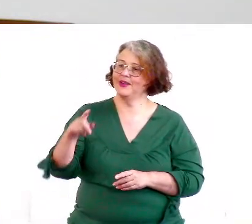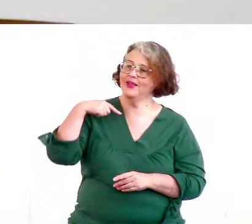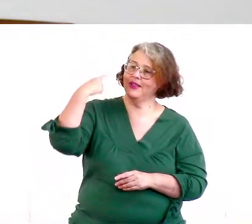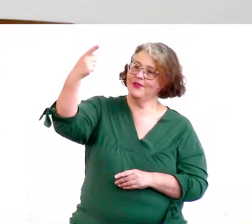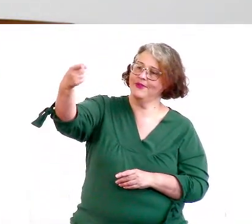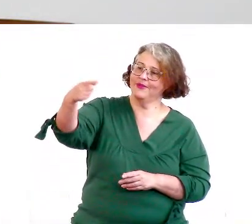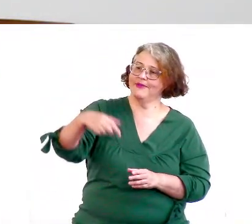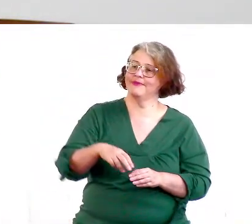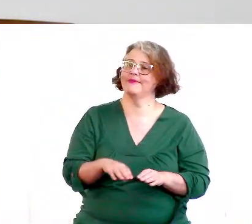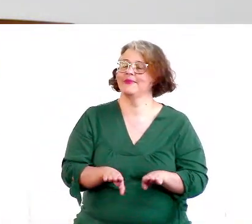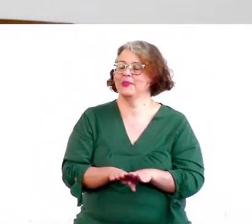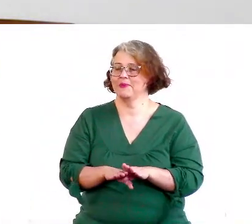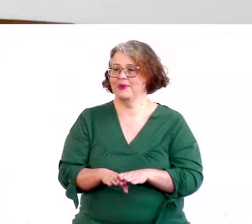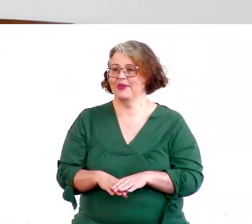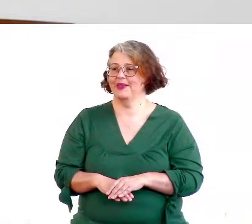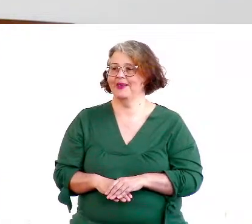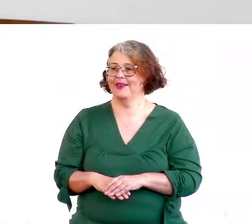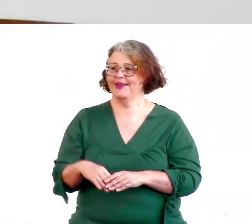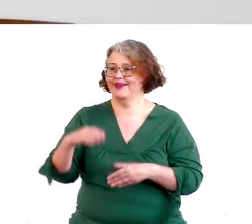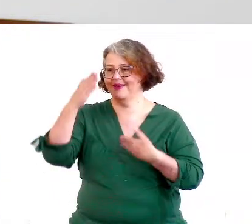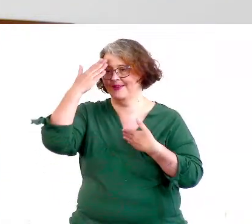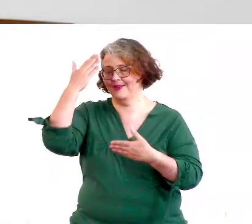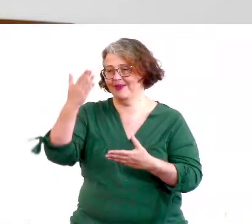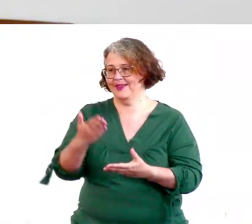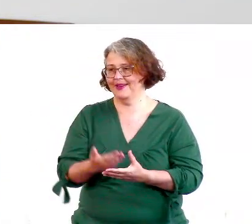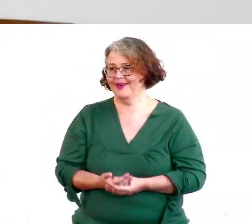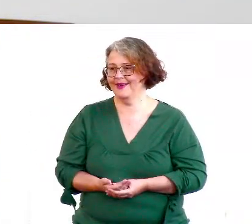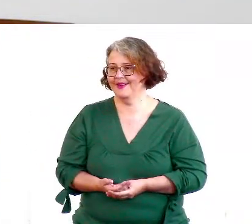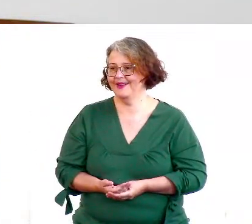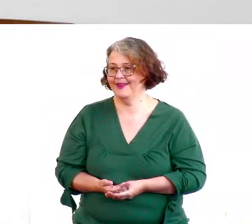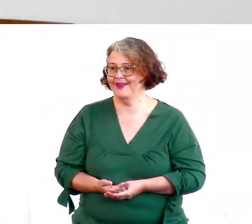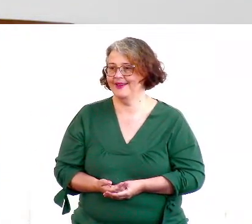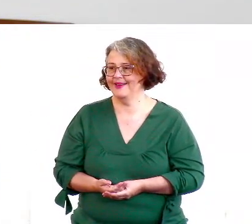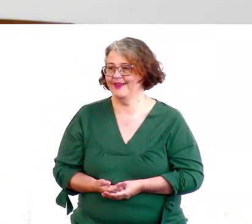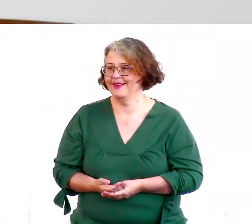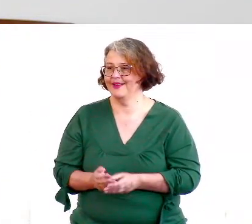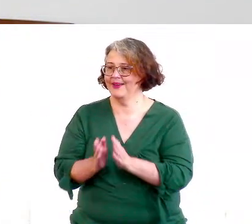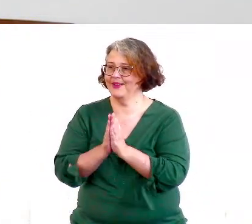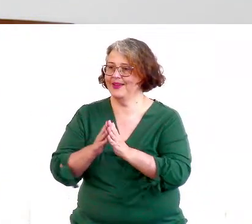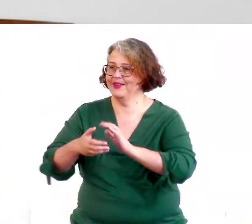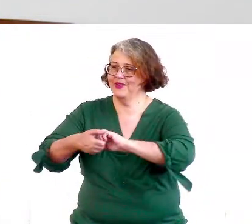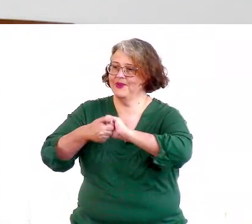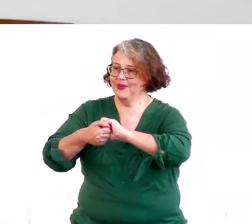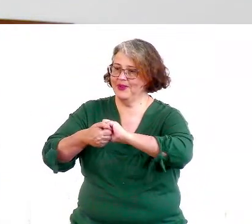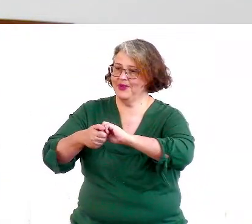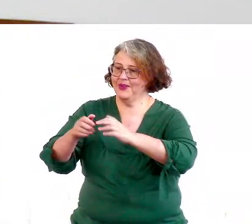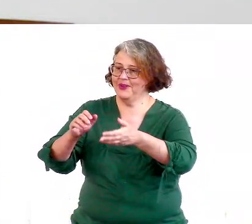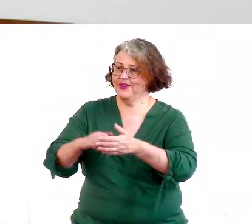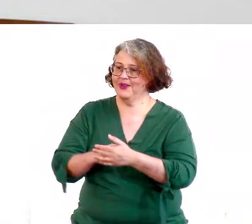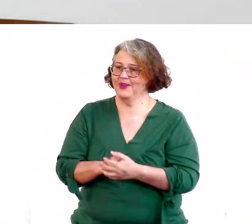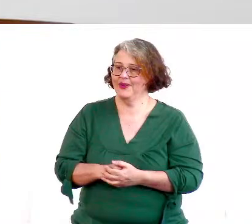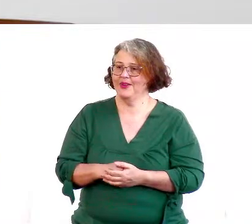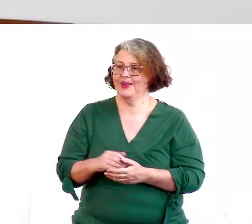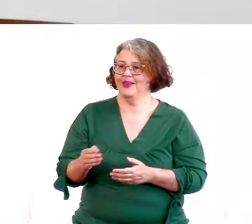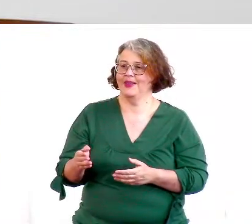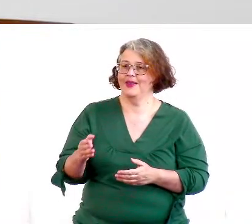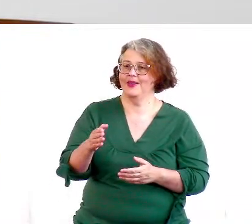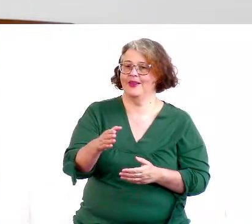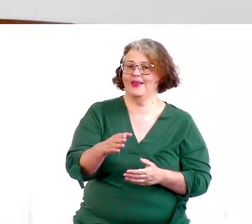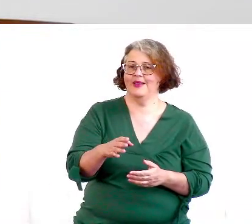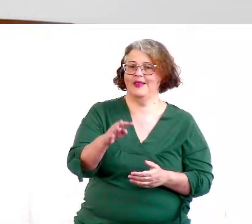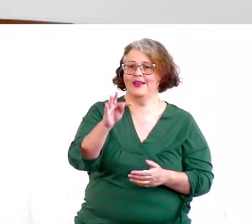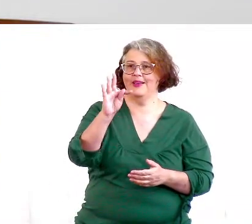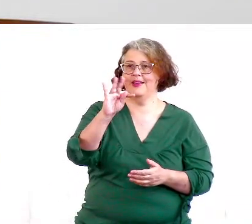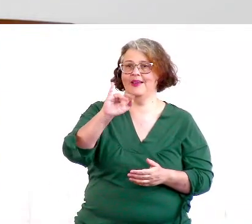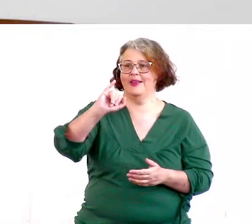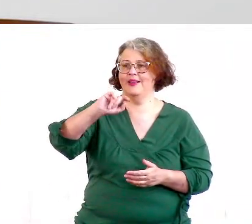já levantando a mão também, já peço os irmãos perto ali do Guilherme, peço aos irmãos que a cumprimentem por gentileza. Conosco também a Tirza